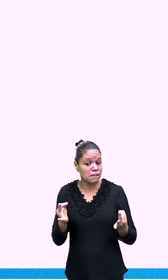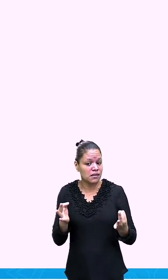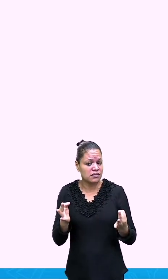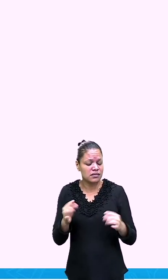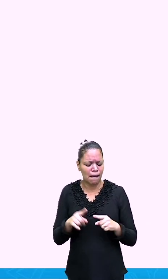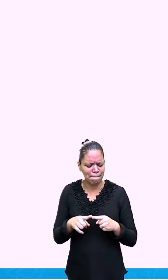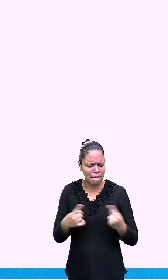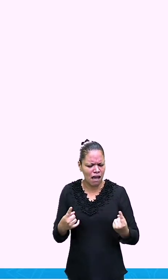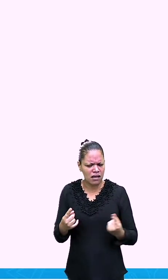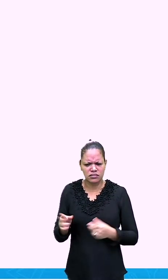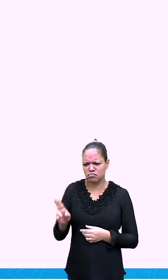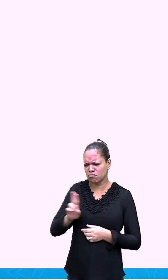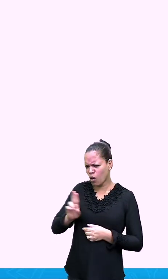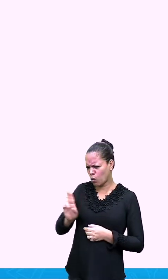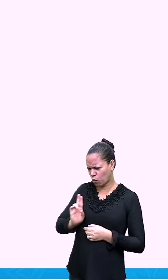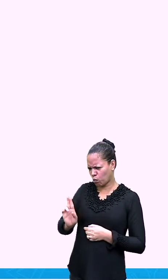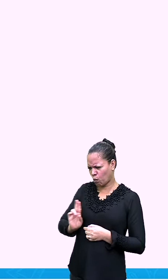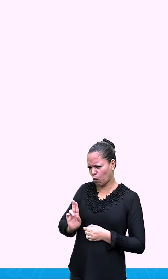próprio. Vamos pensar aqui?